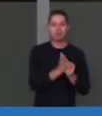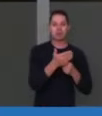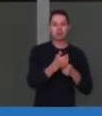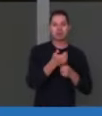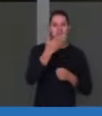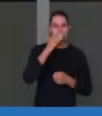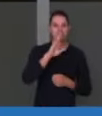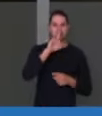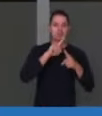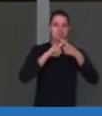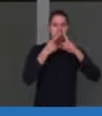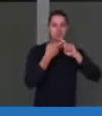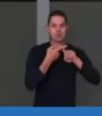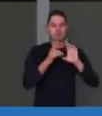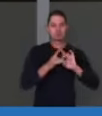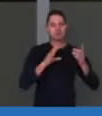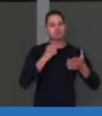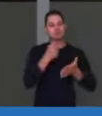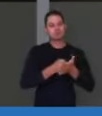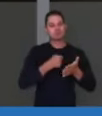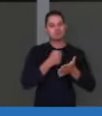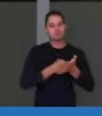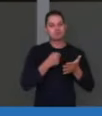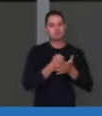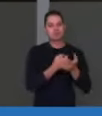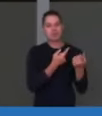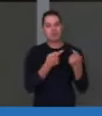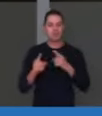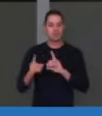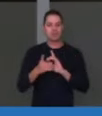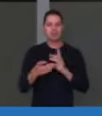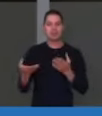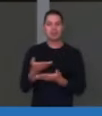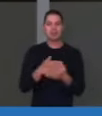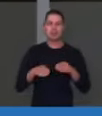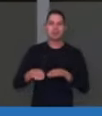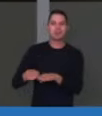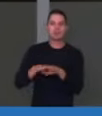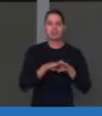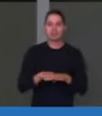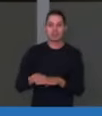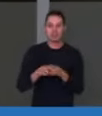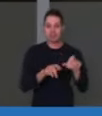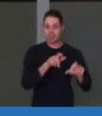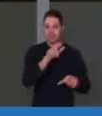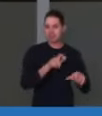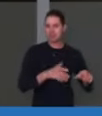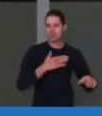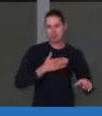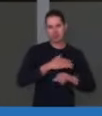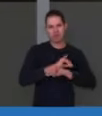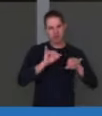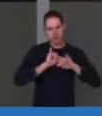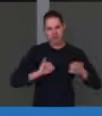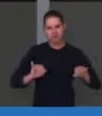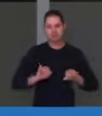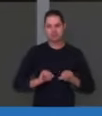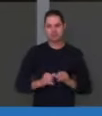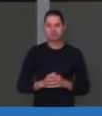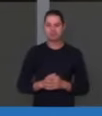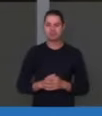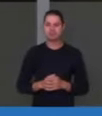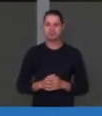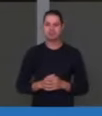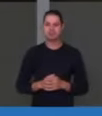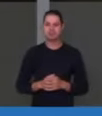pela liberdade é crime contra o Estado democrático de direito, como eles adoram falar. Mas 30 segundos, presidente Gilberto,